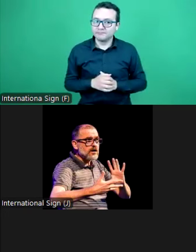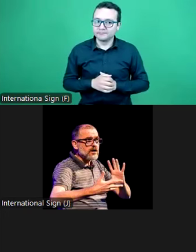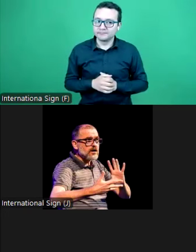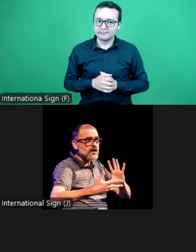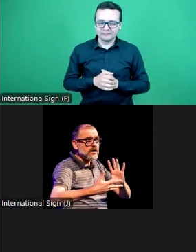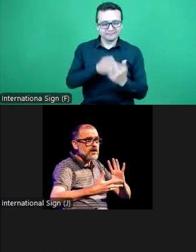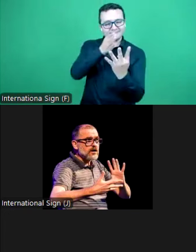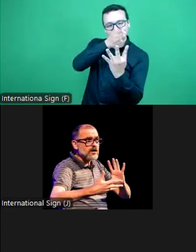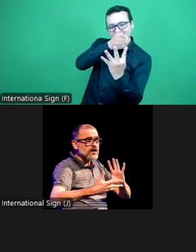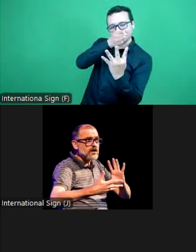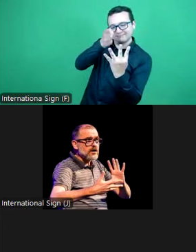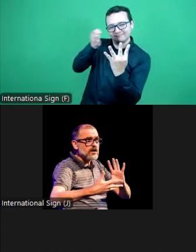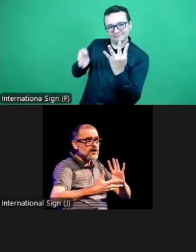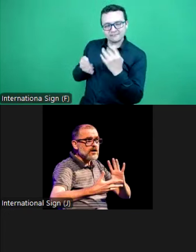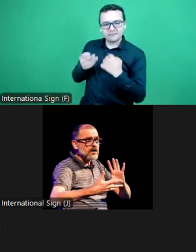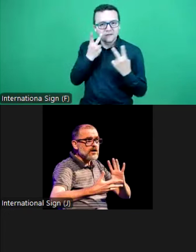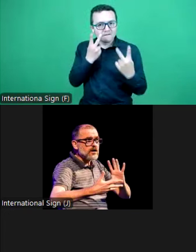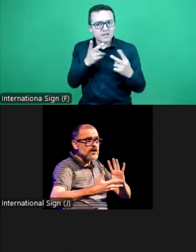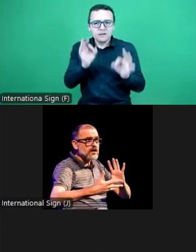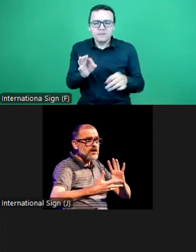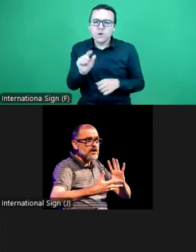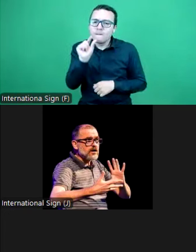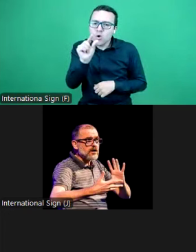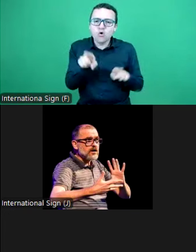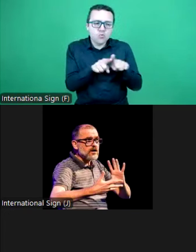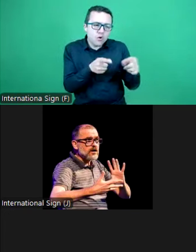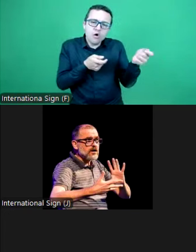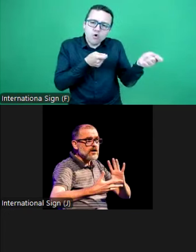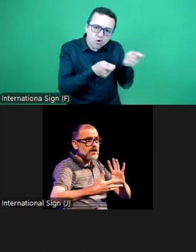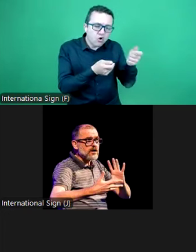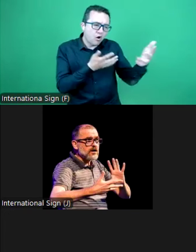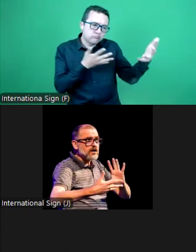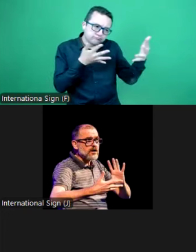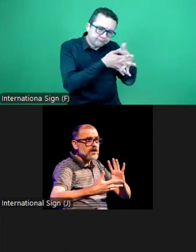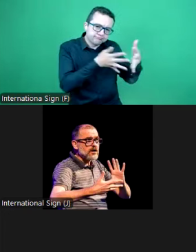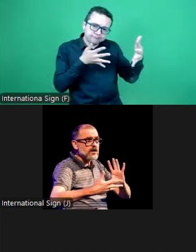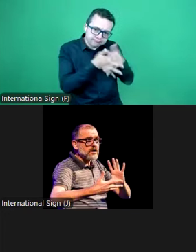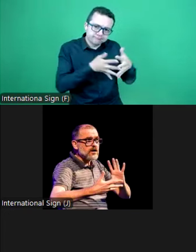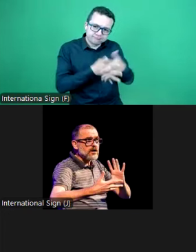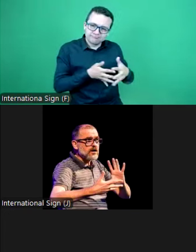tem acompanhamento. Essa é uma implementação da iniciativa Hearts no Equador.